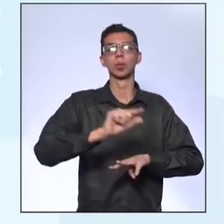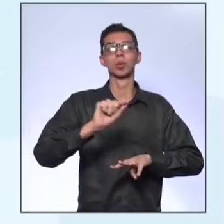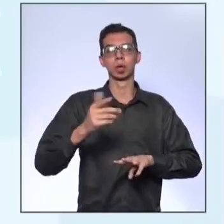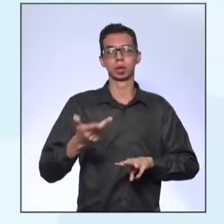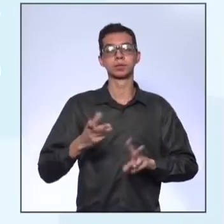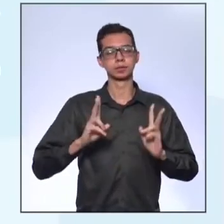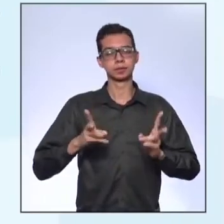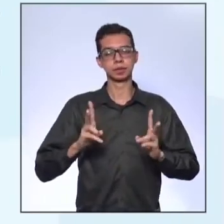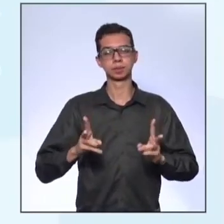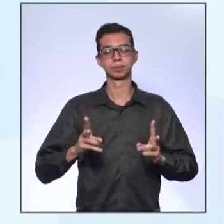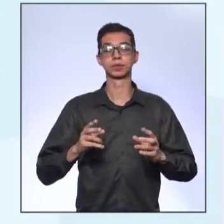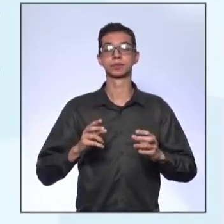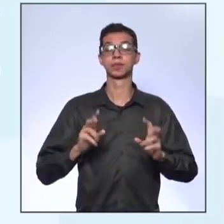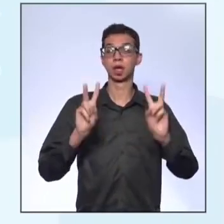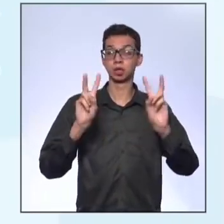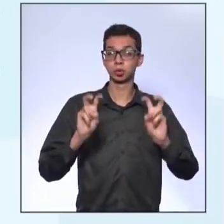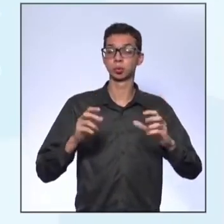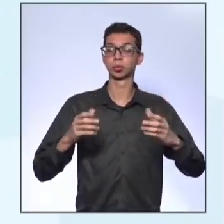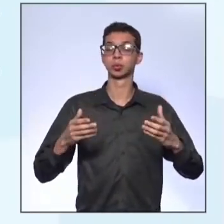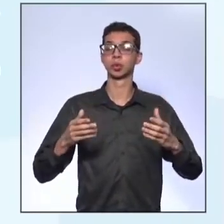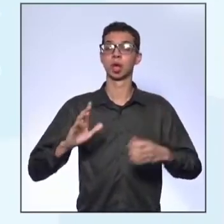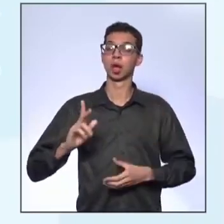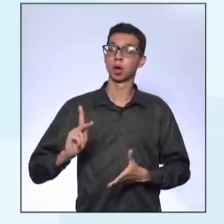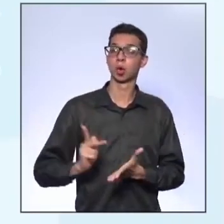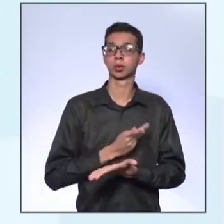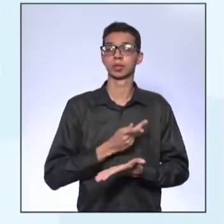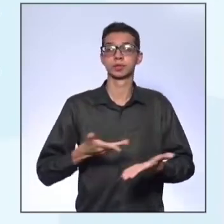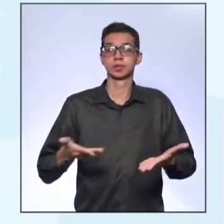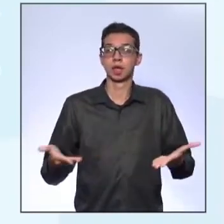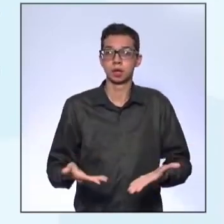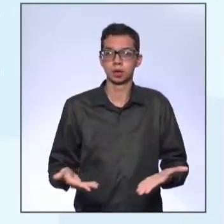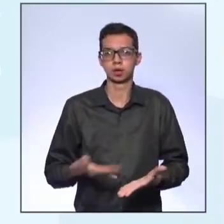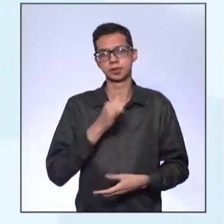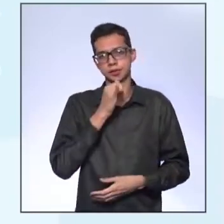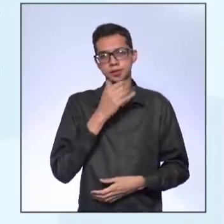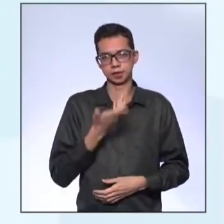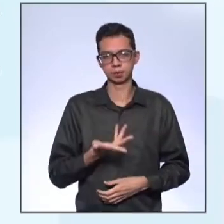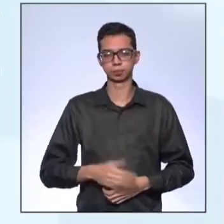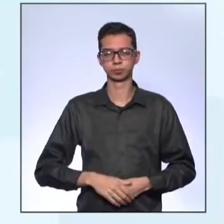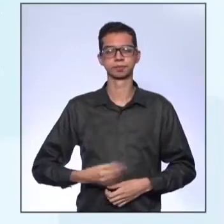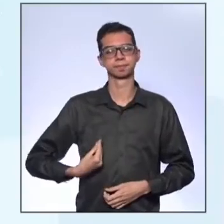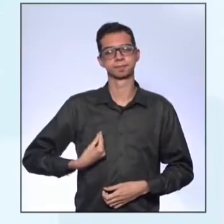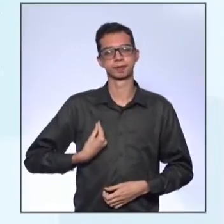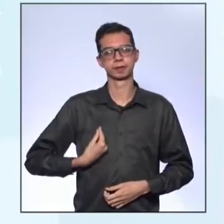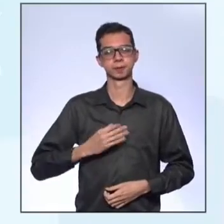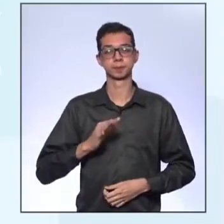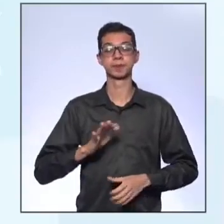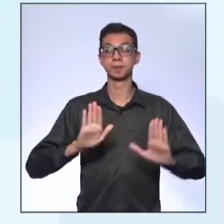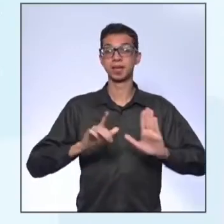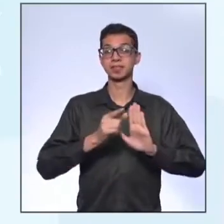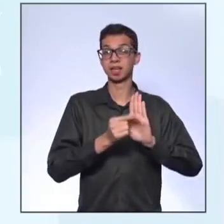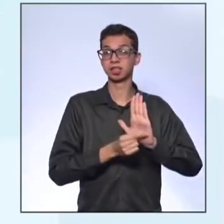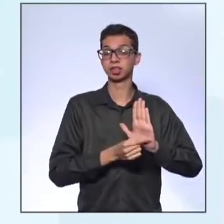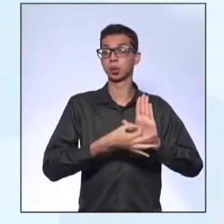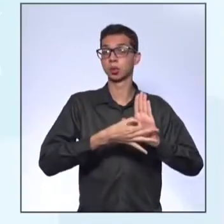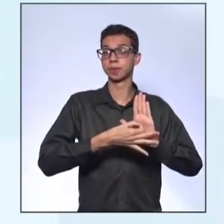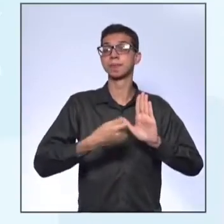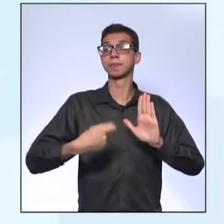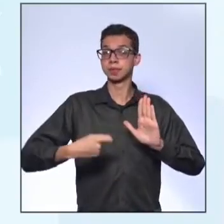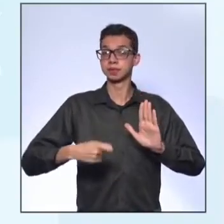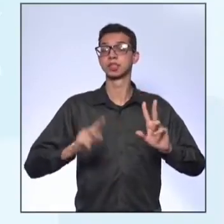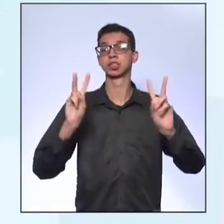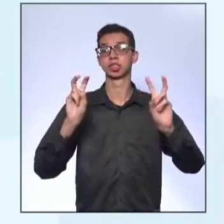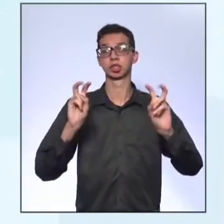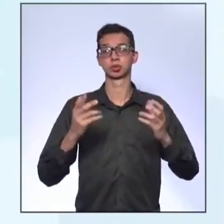gênero textual em que não é obrigatória a colocação de um título. É falso, porque artigo de opinião tem que ter título.